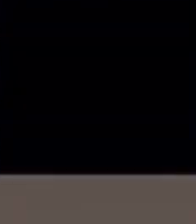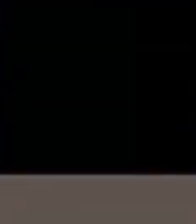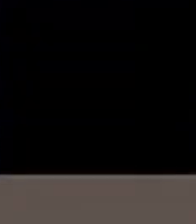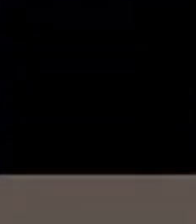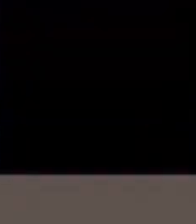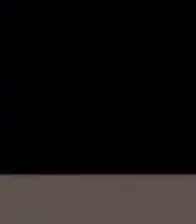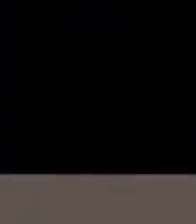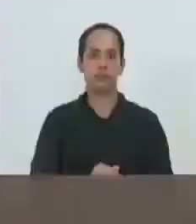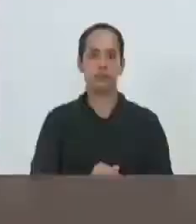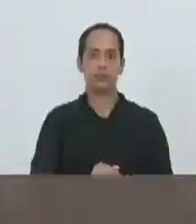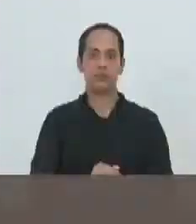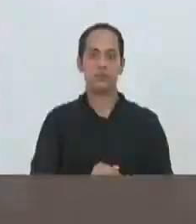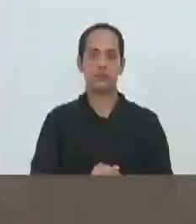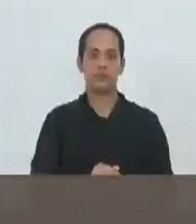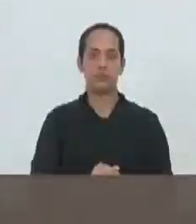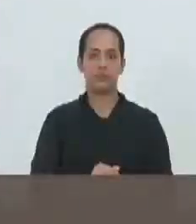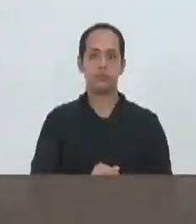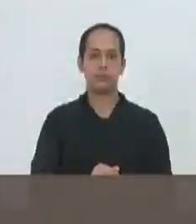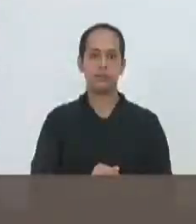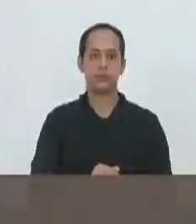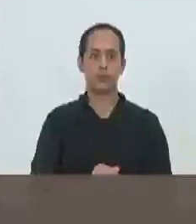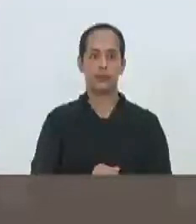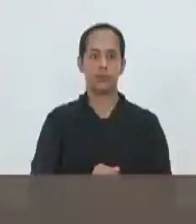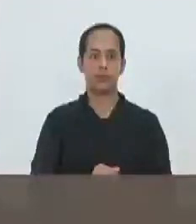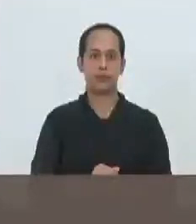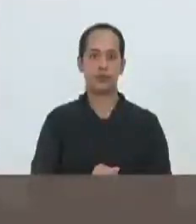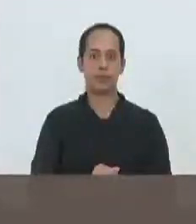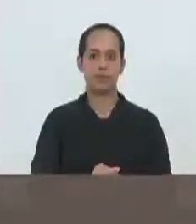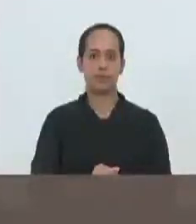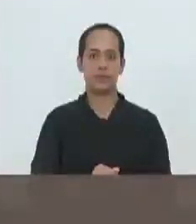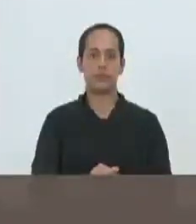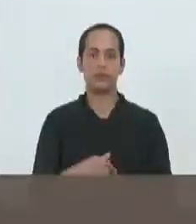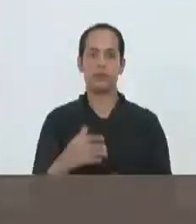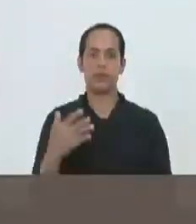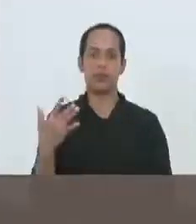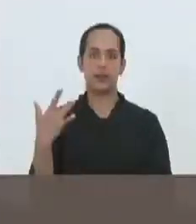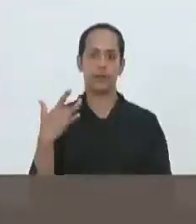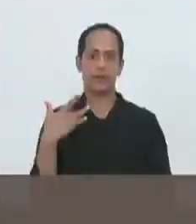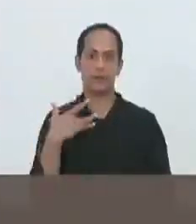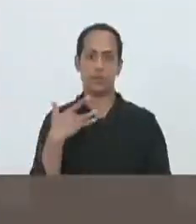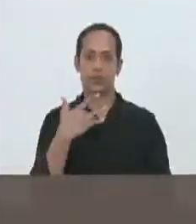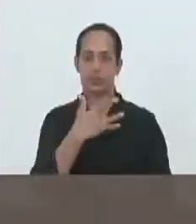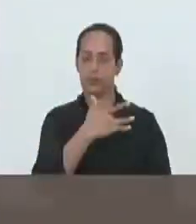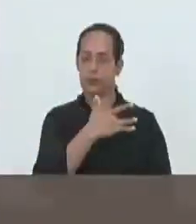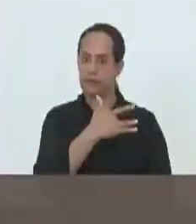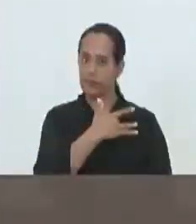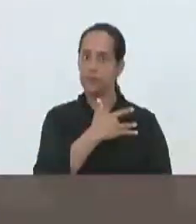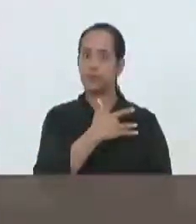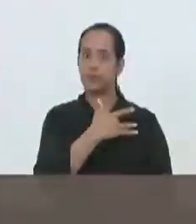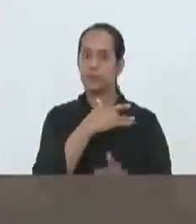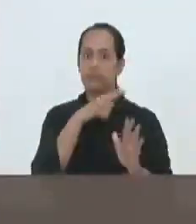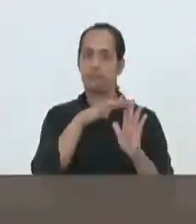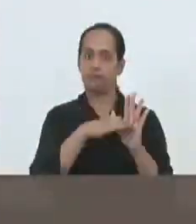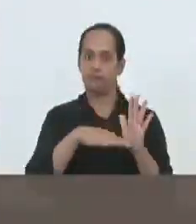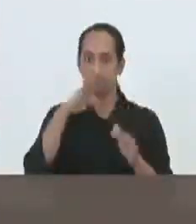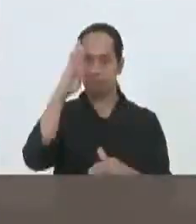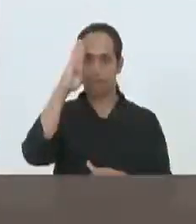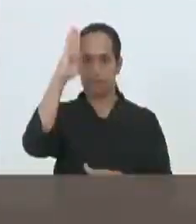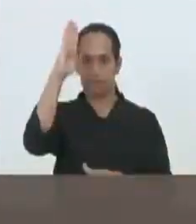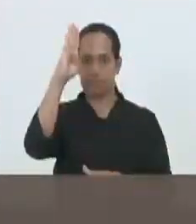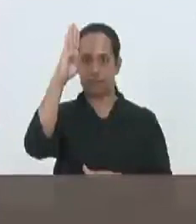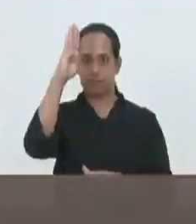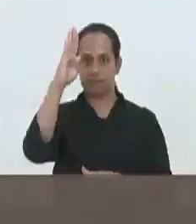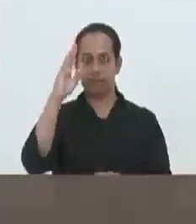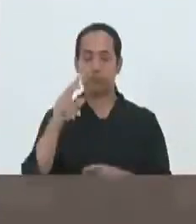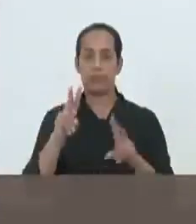saúde encabeça as listas de prioridade a senhora falou também de assistência social deixa eu pegar aqui números